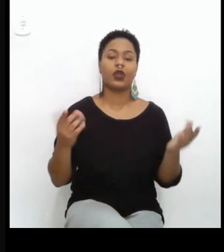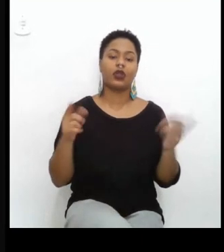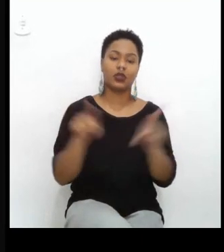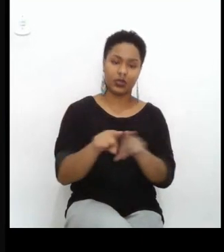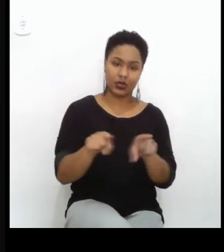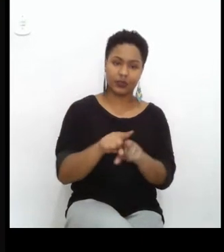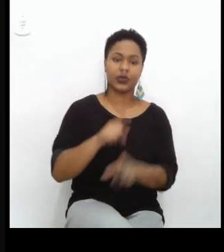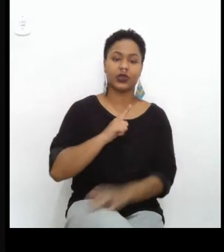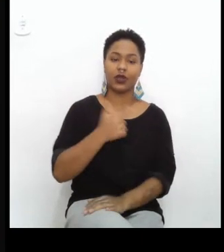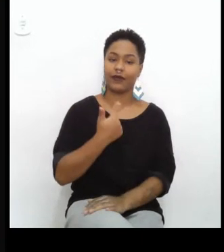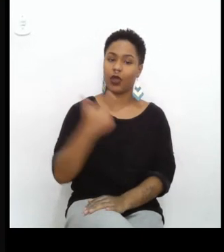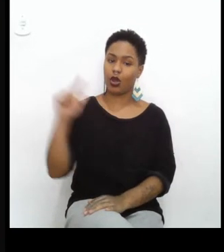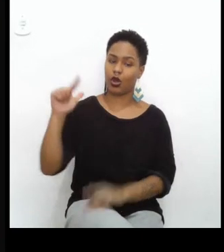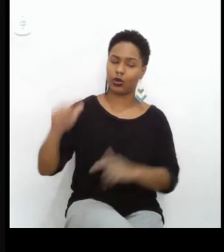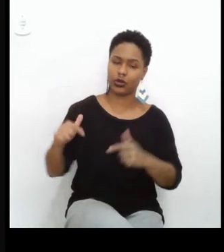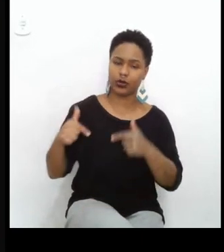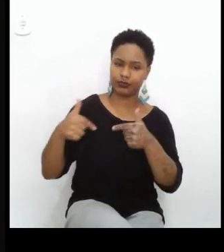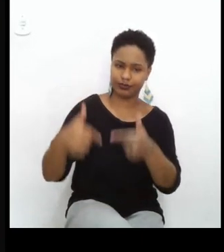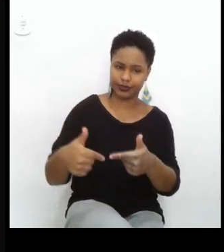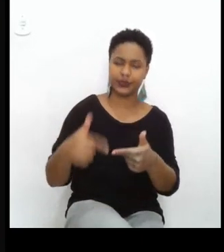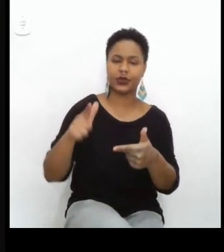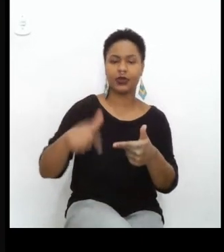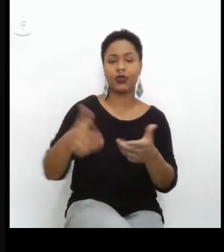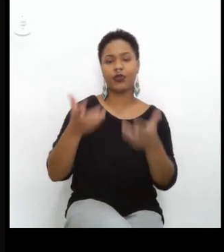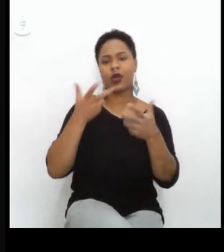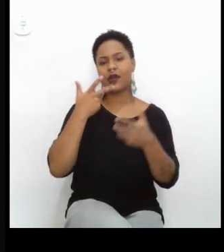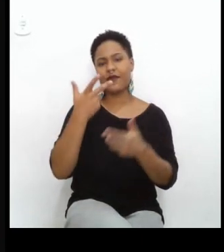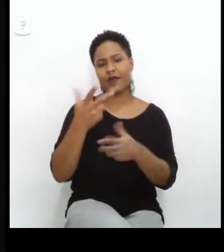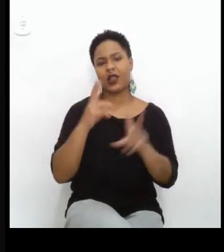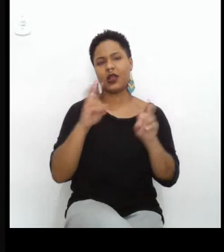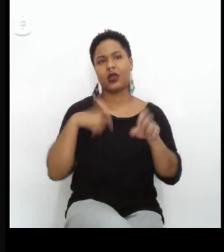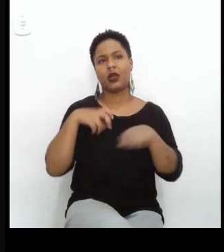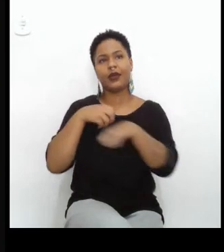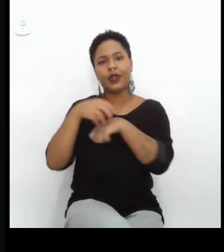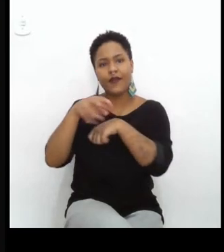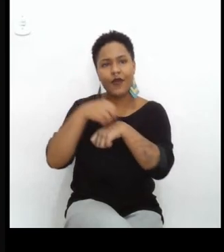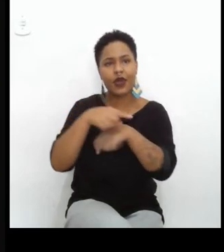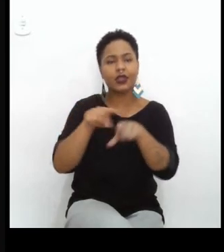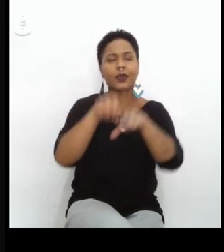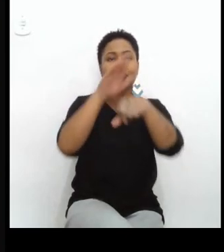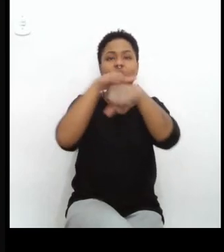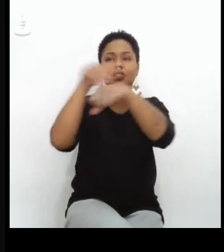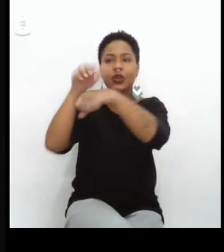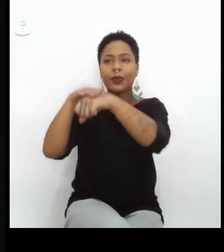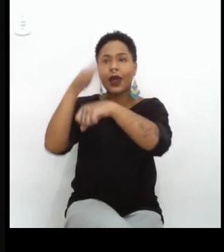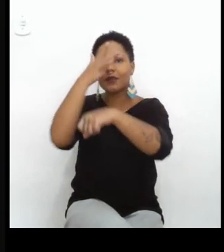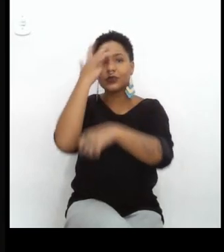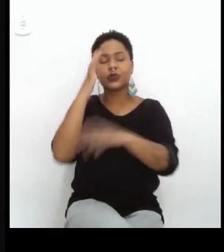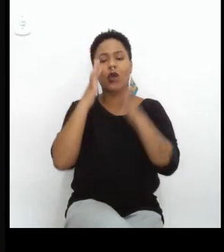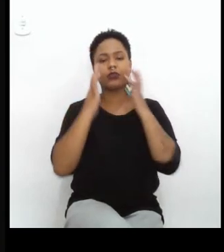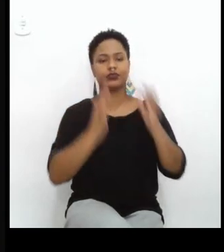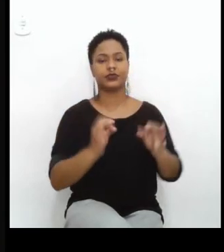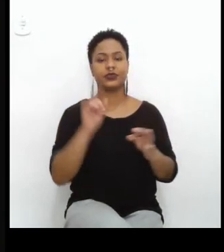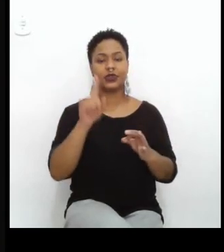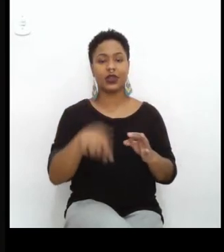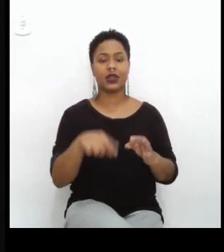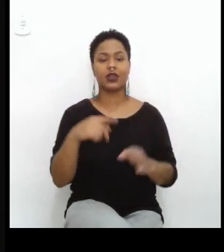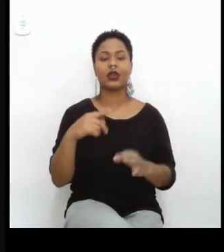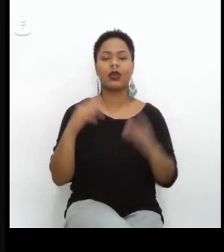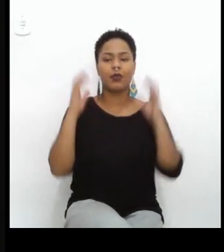uma outra iniciativa que eu acho que tirei muito falar divulgar chamar porque as pessoas passa que é um podcast